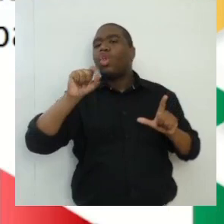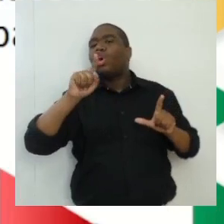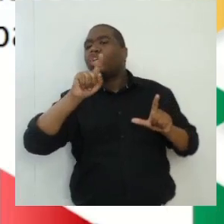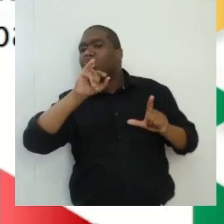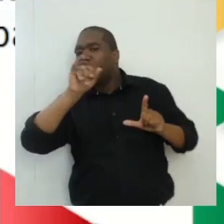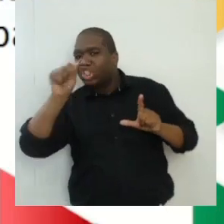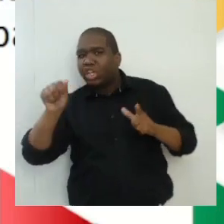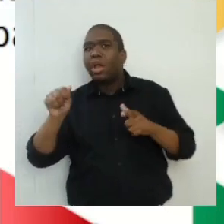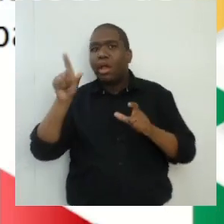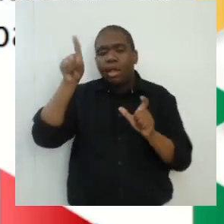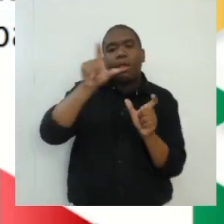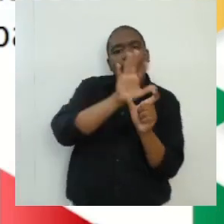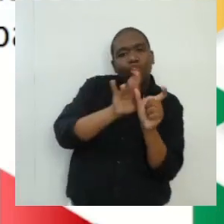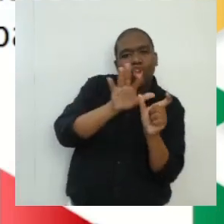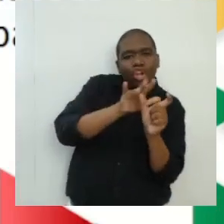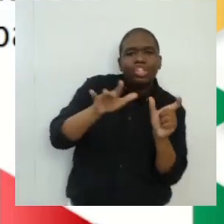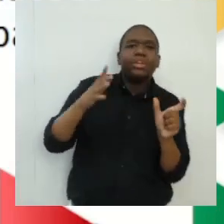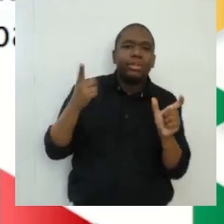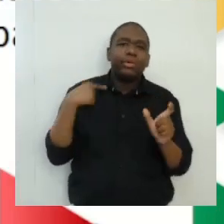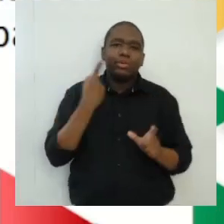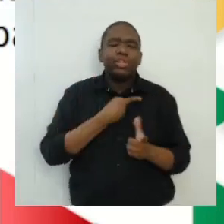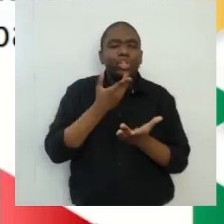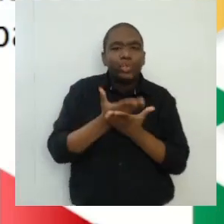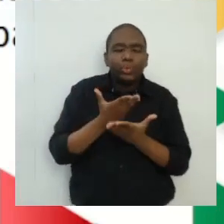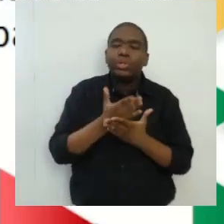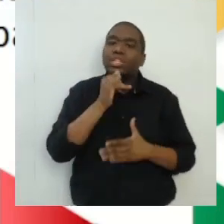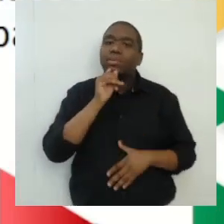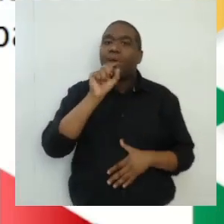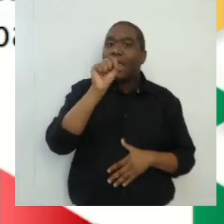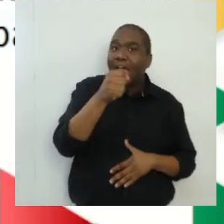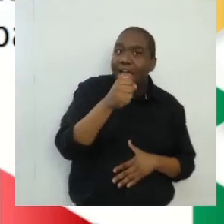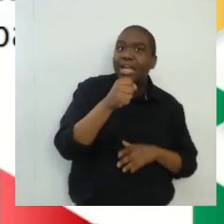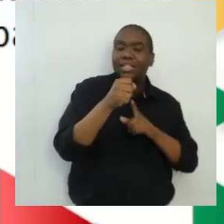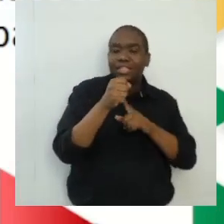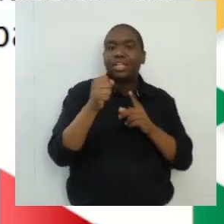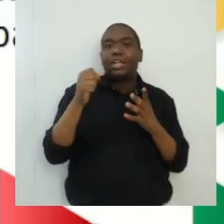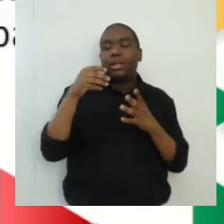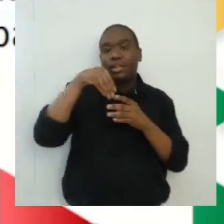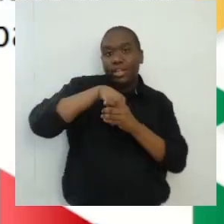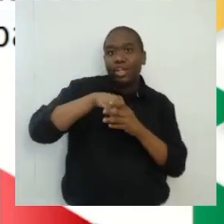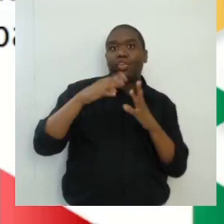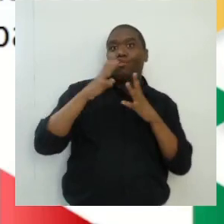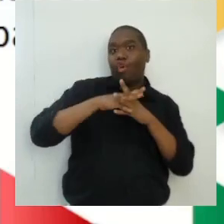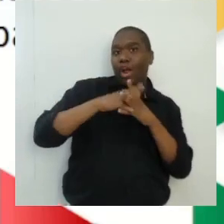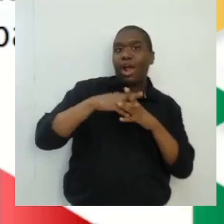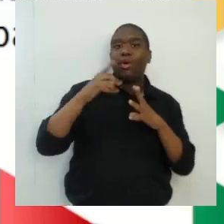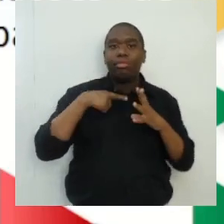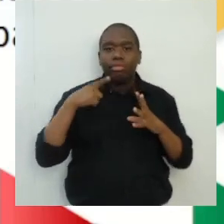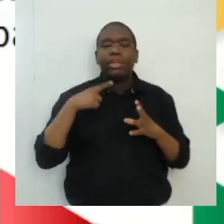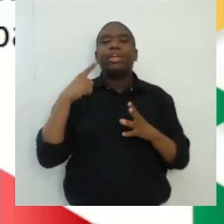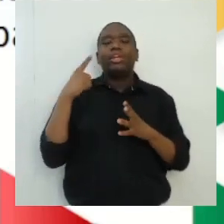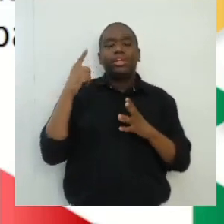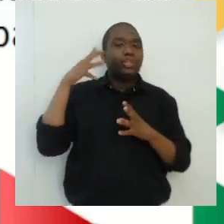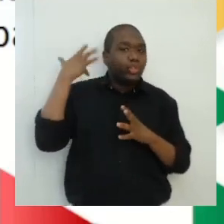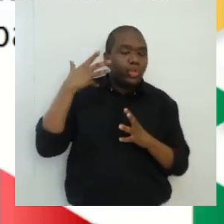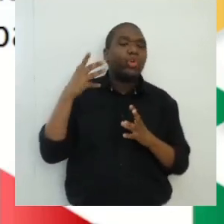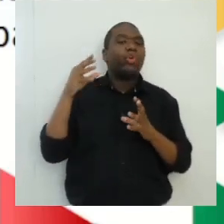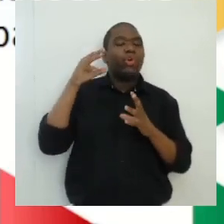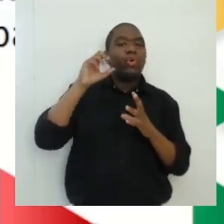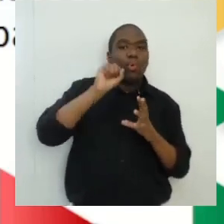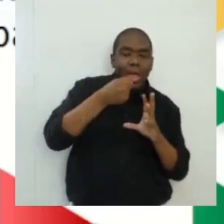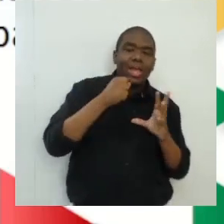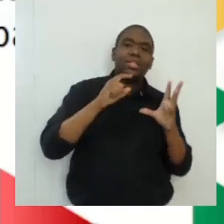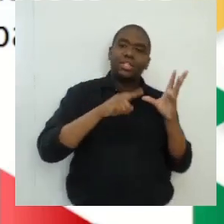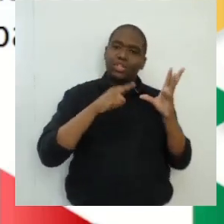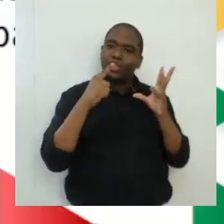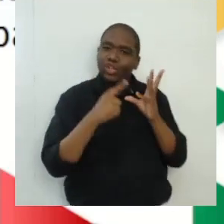determinadas situações, vocês sabem, né? O S entre vogais vai ter um som, o S entre consoantes e vogal terá